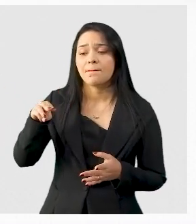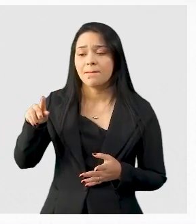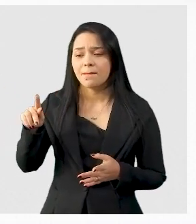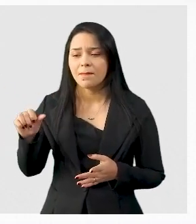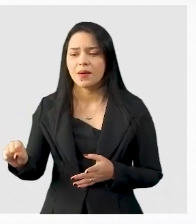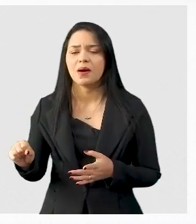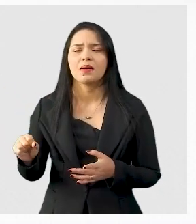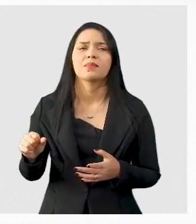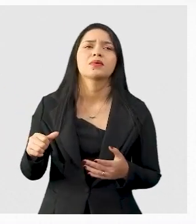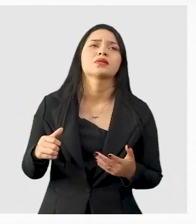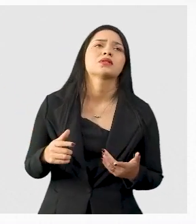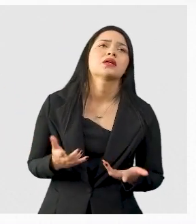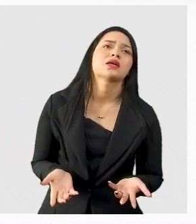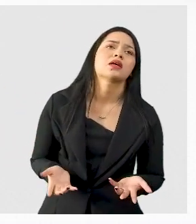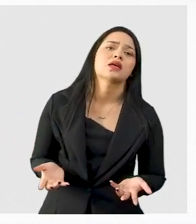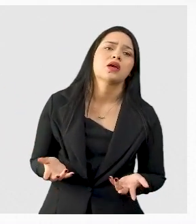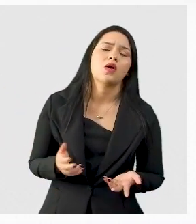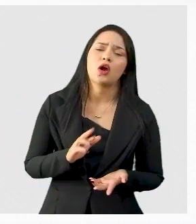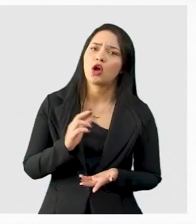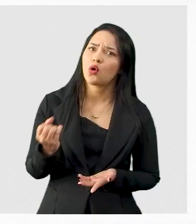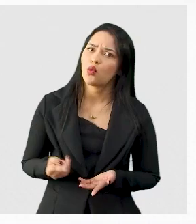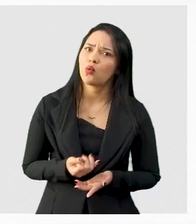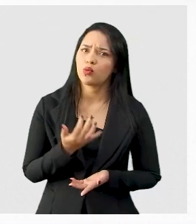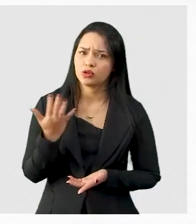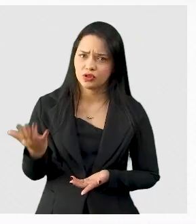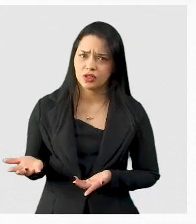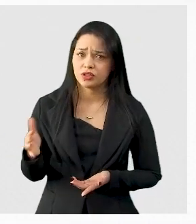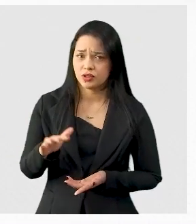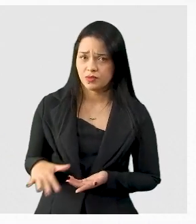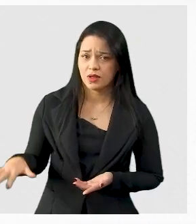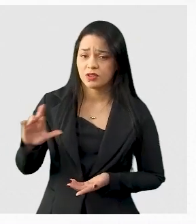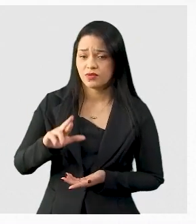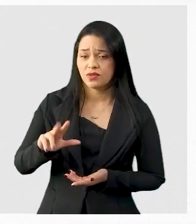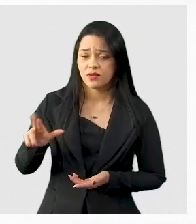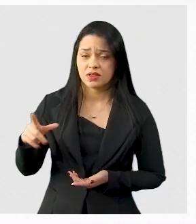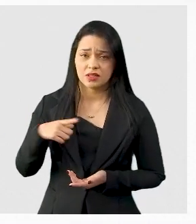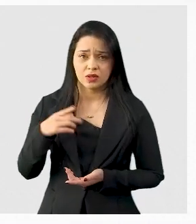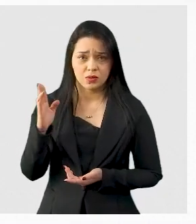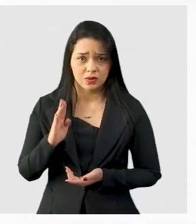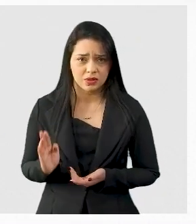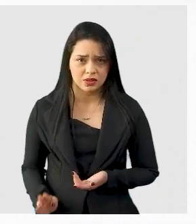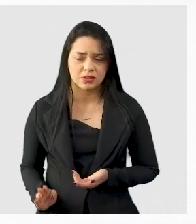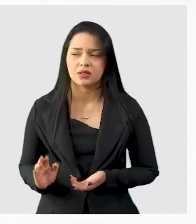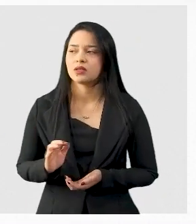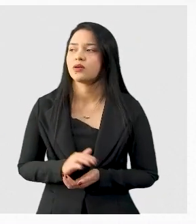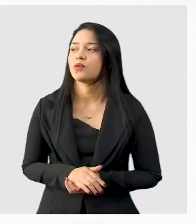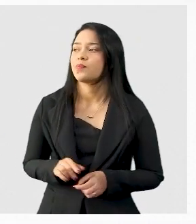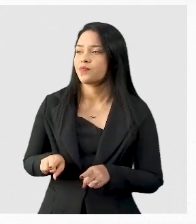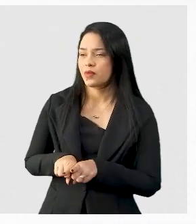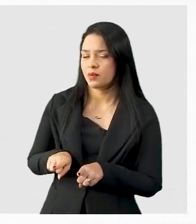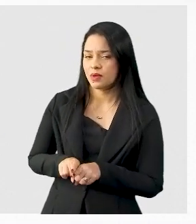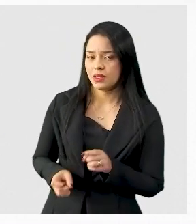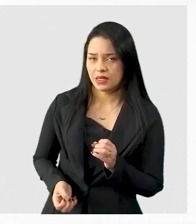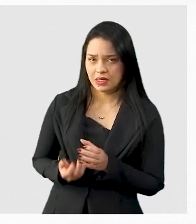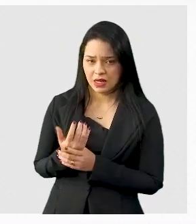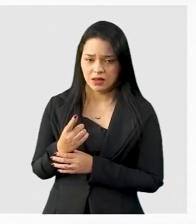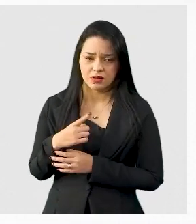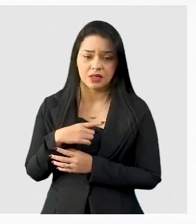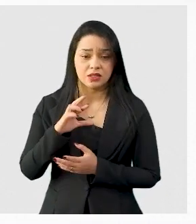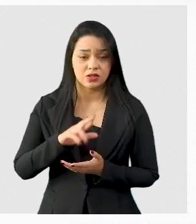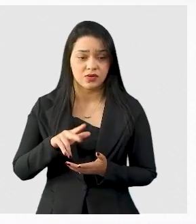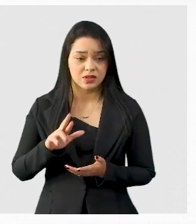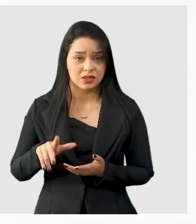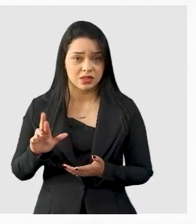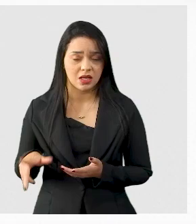Mata Atlântica. Olha a quantidade de ambientes diversos que eu tenho no território nacional. Muito isso gerado por essa grande